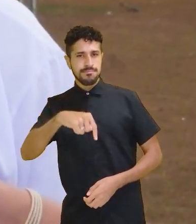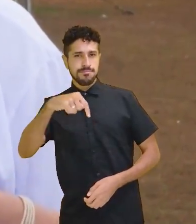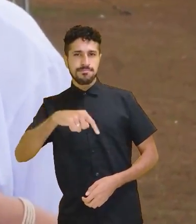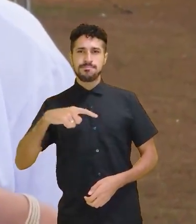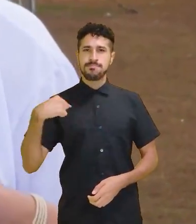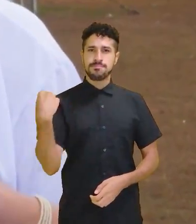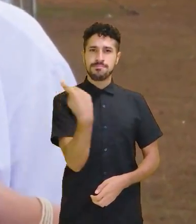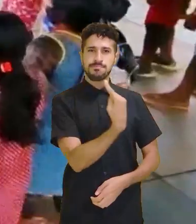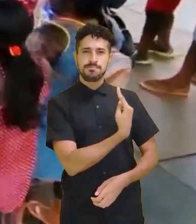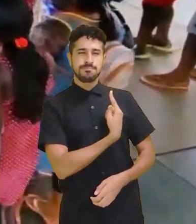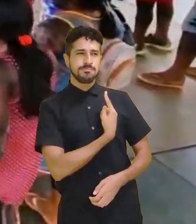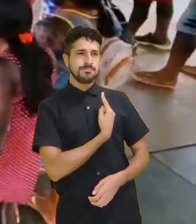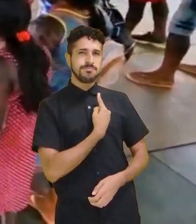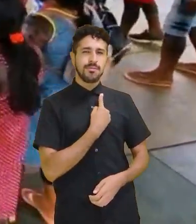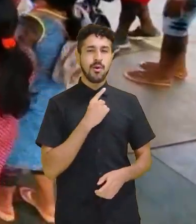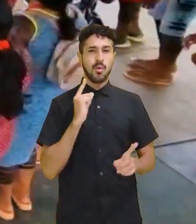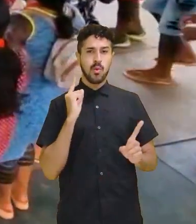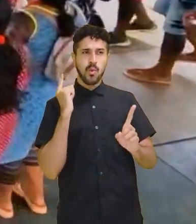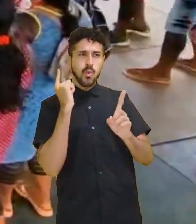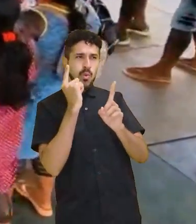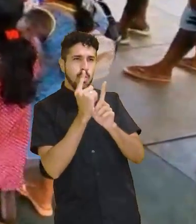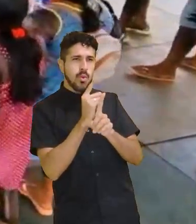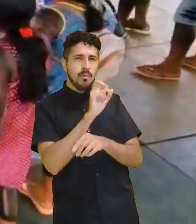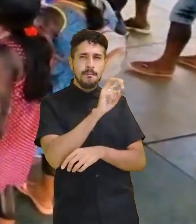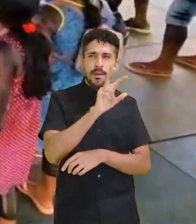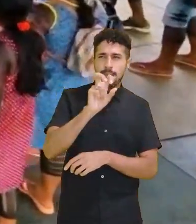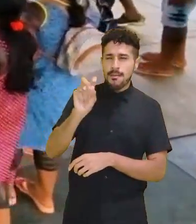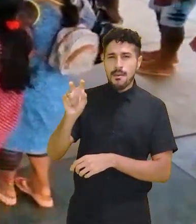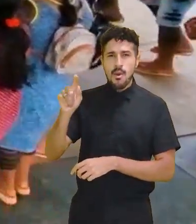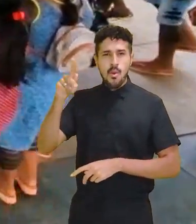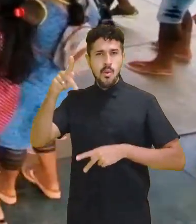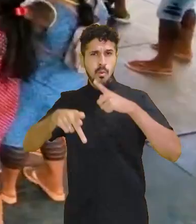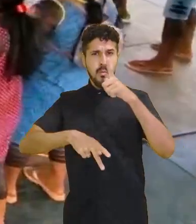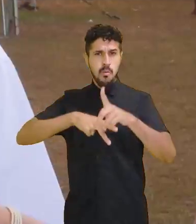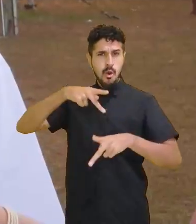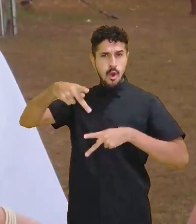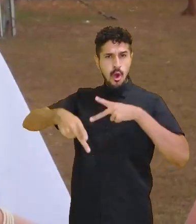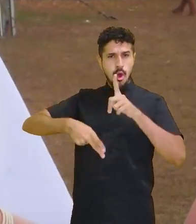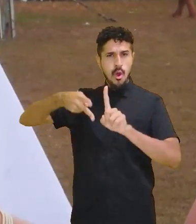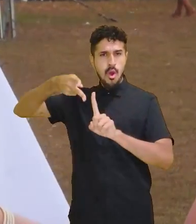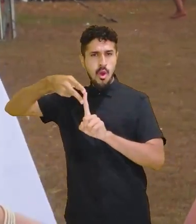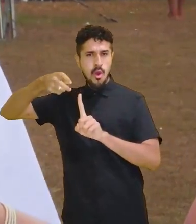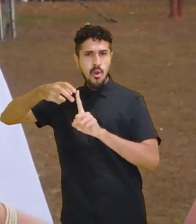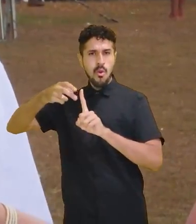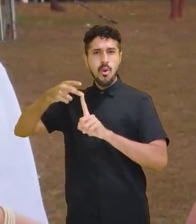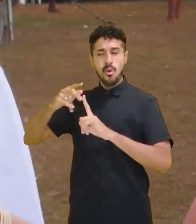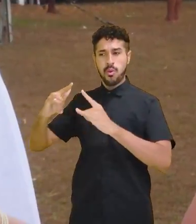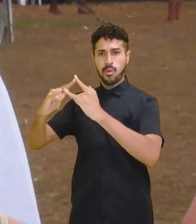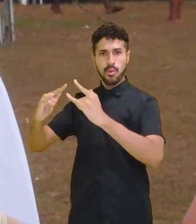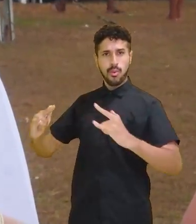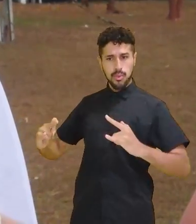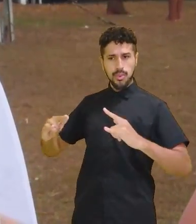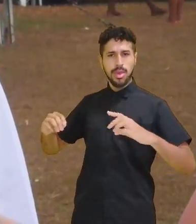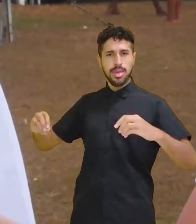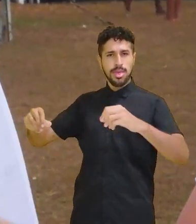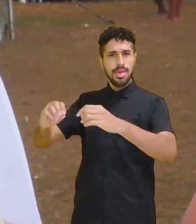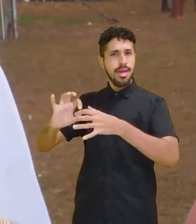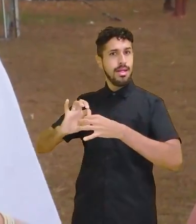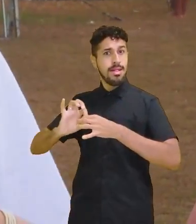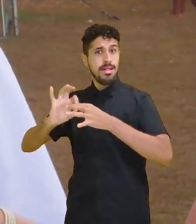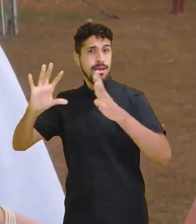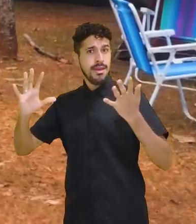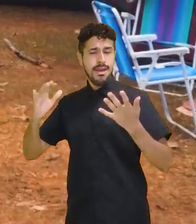Aqui estamos encontrando a concentração dos povos indígenas no acampamento Terra